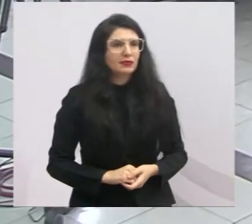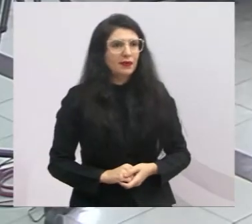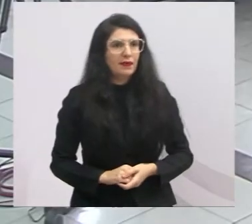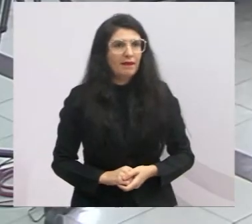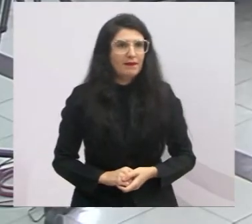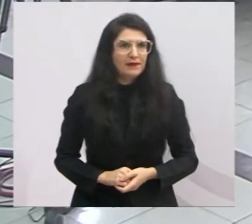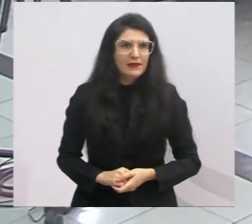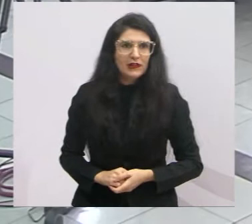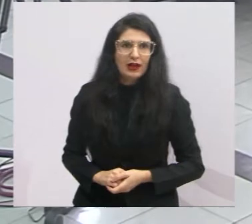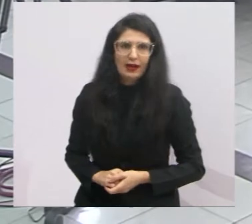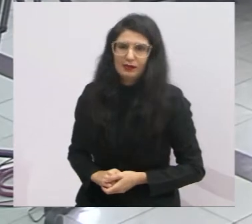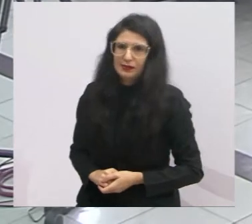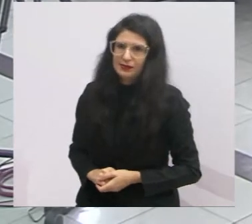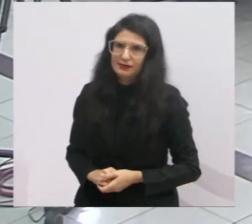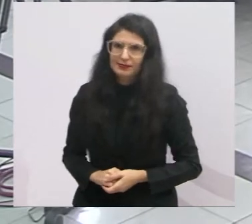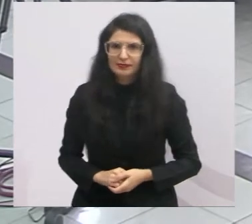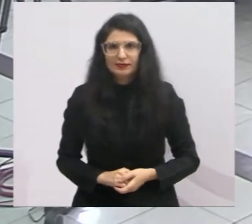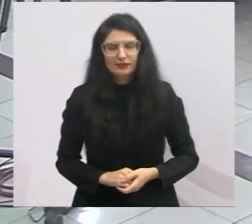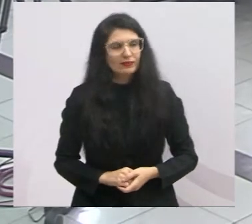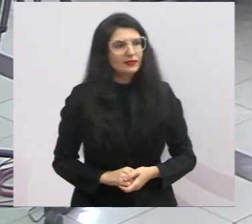moções protocoladas para esta sessão.